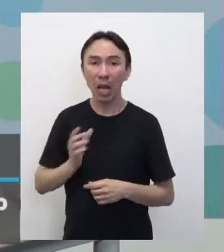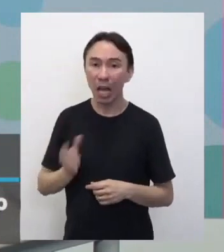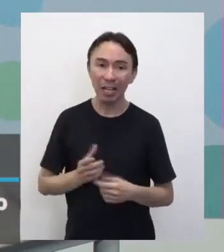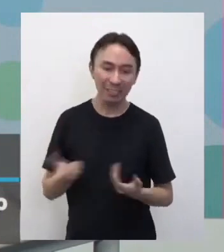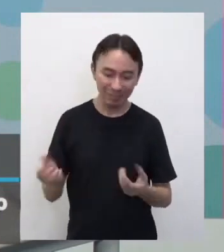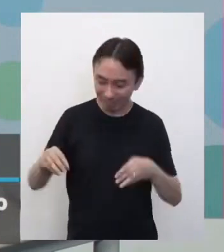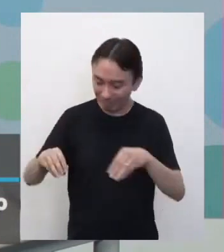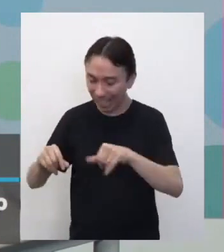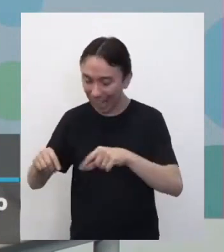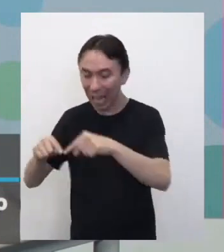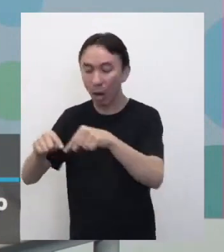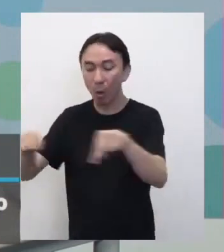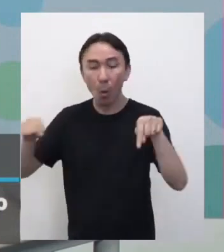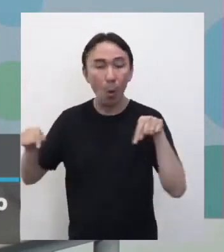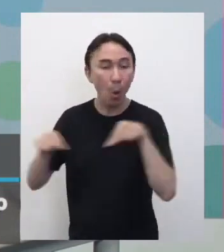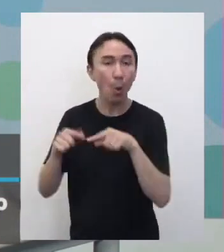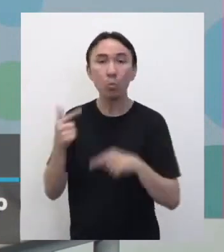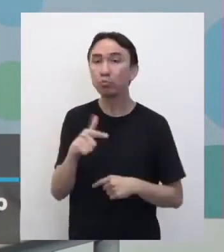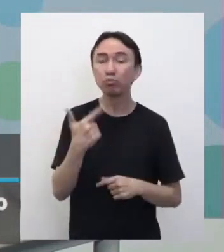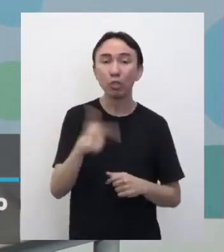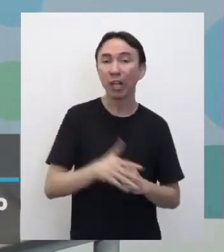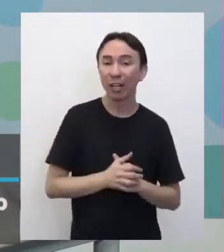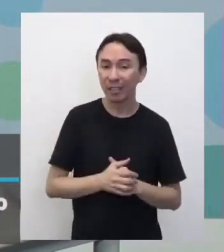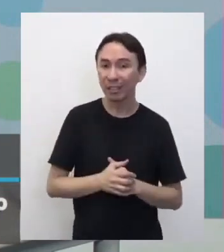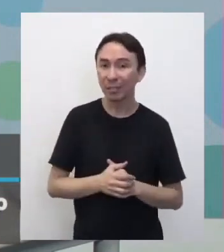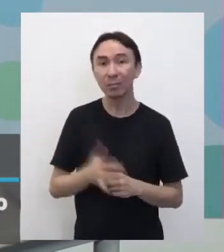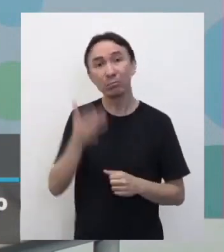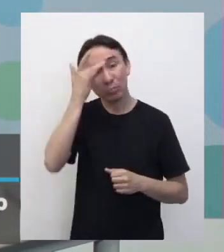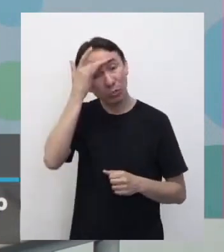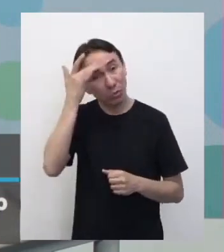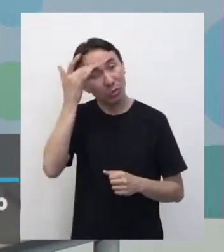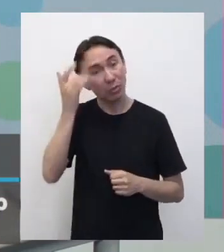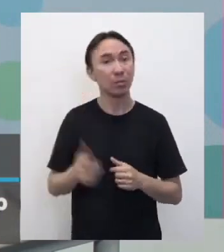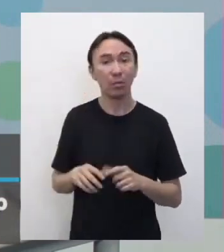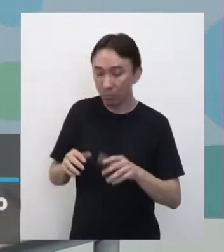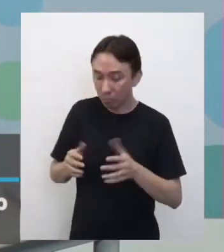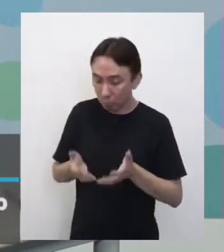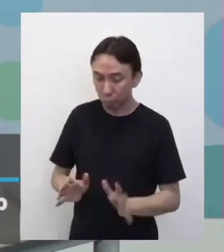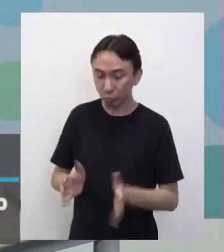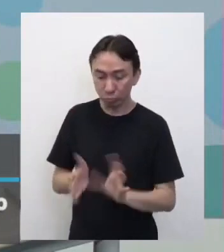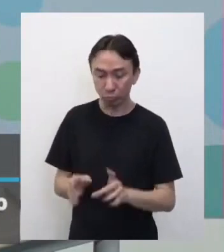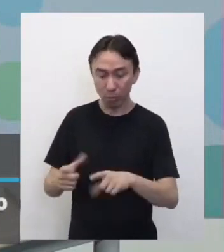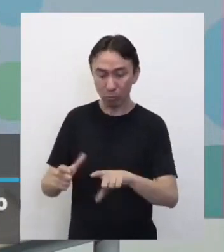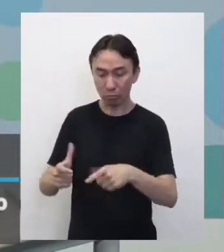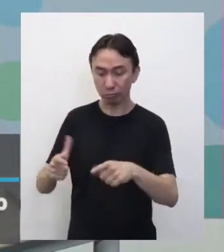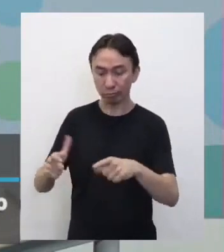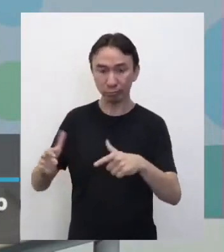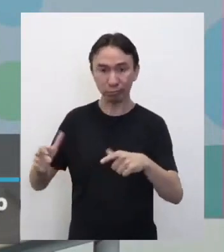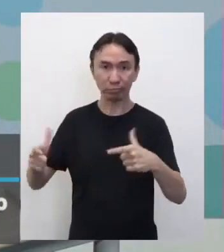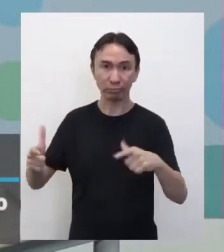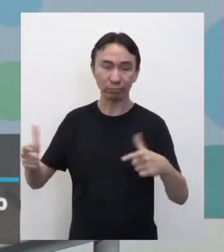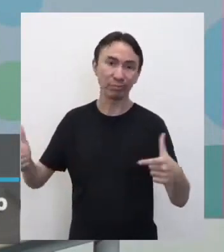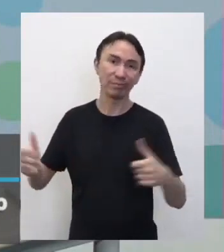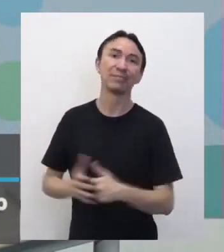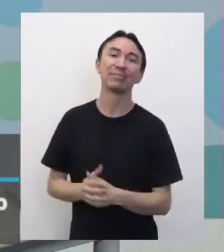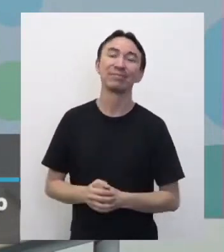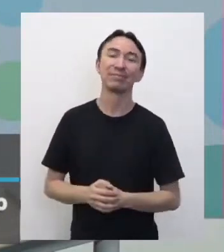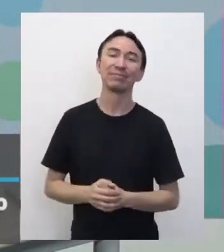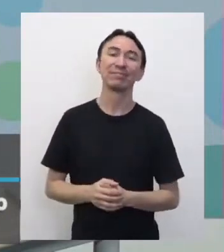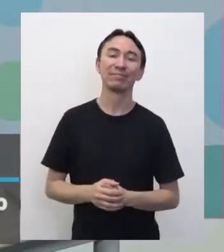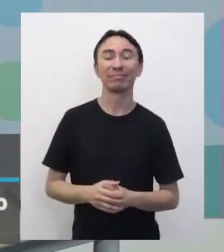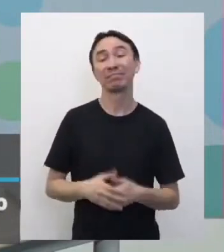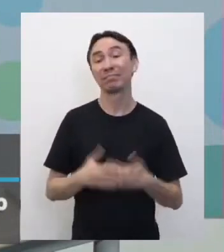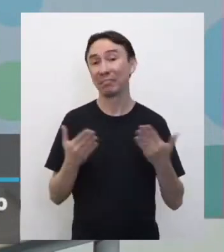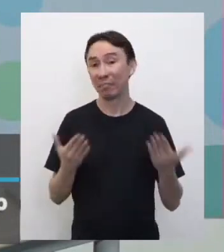feudo continua do mesmo tamanho, mas a população só vai aumentando, né? Então, com toda essa